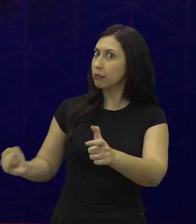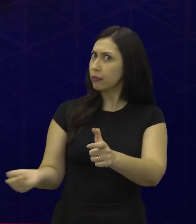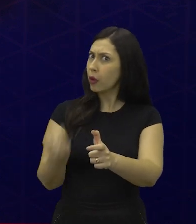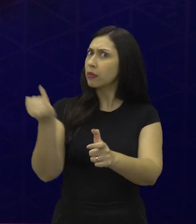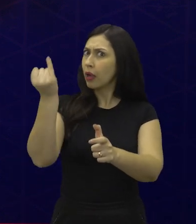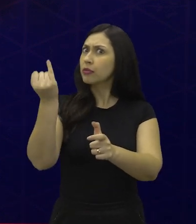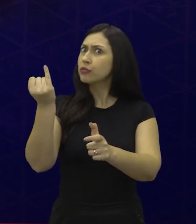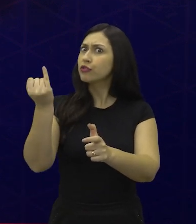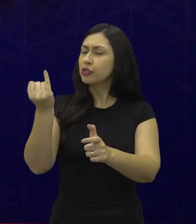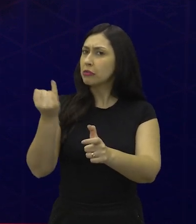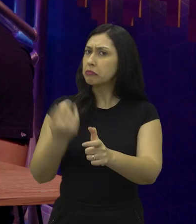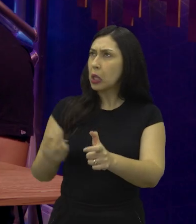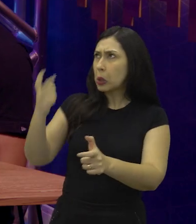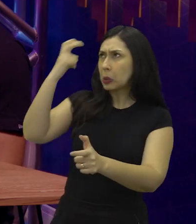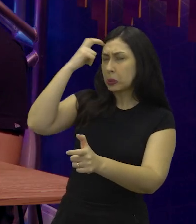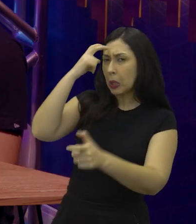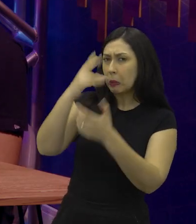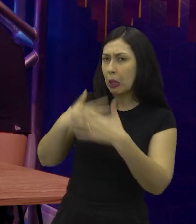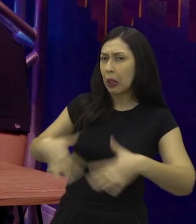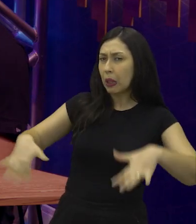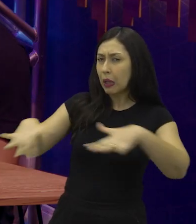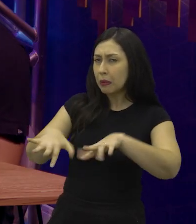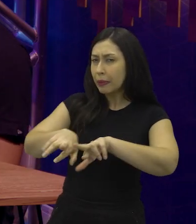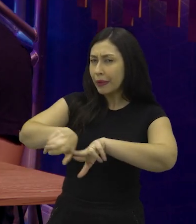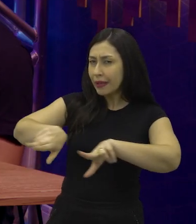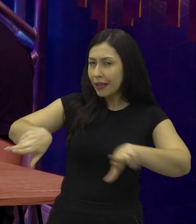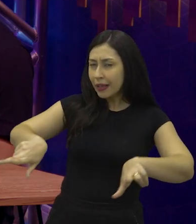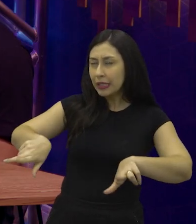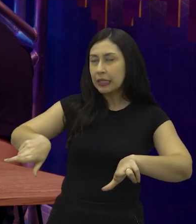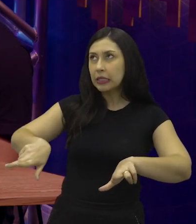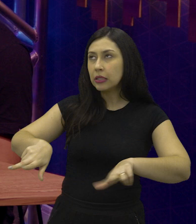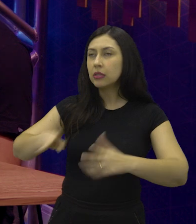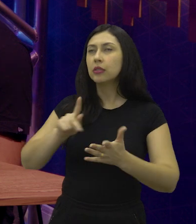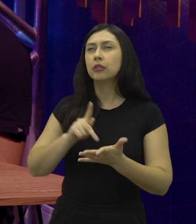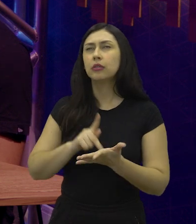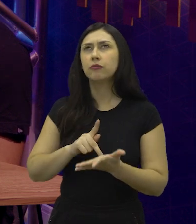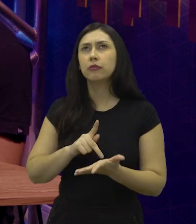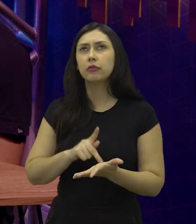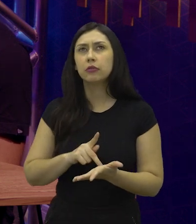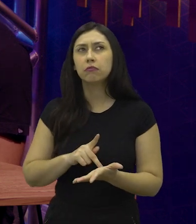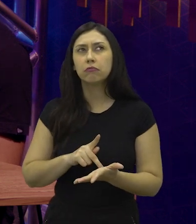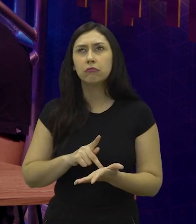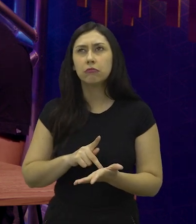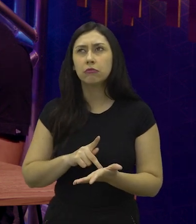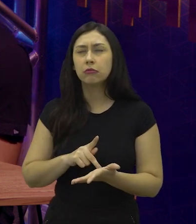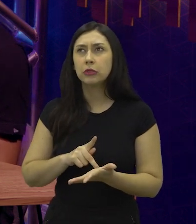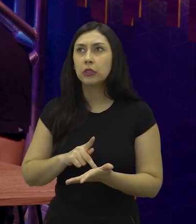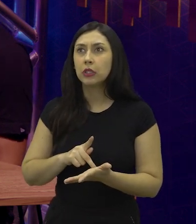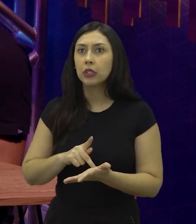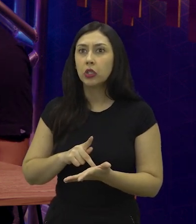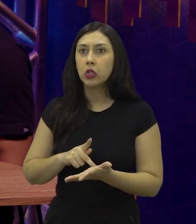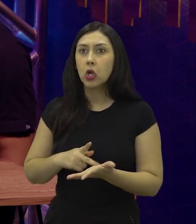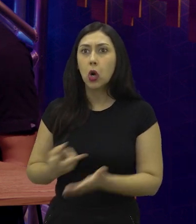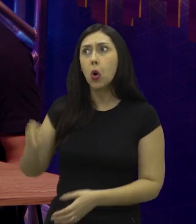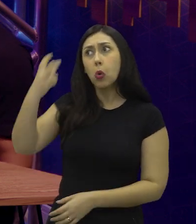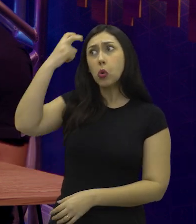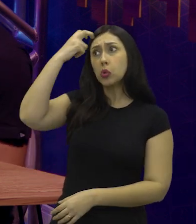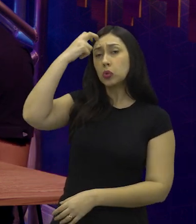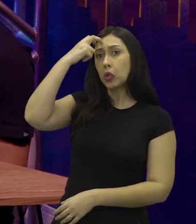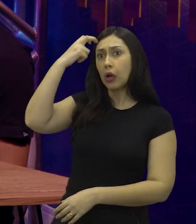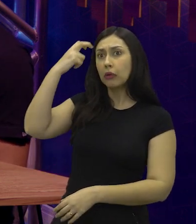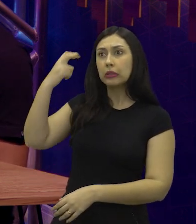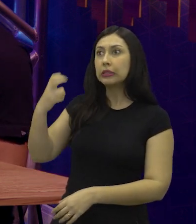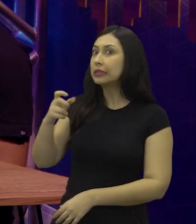icônicos na cultura pop também, nas obras aí, né? Na verdade, eu acho que é muito... Antes da cultura